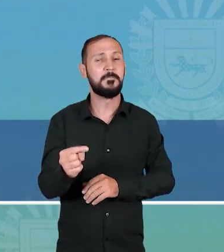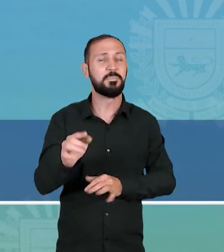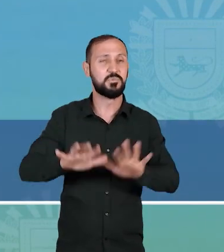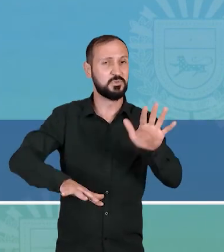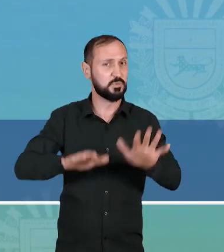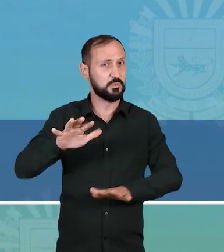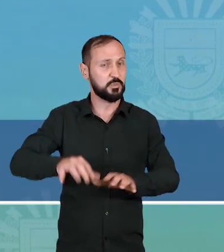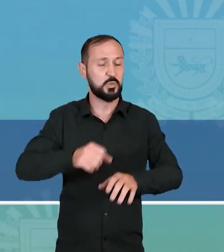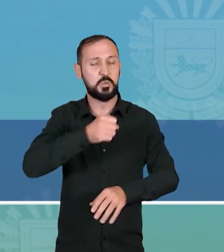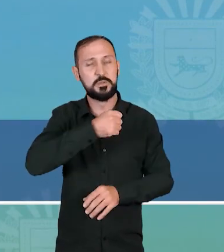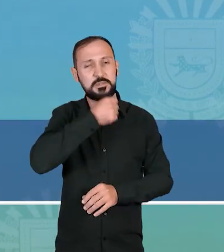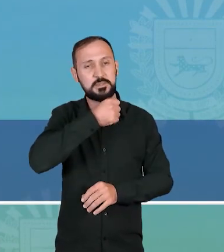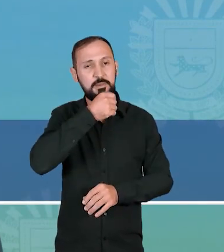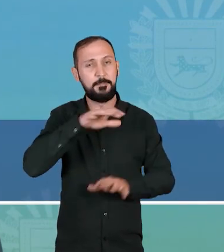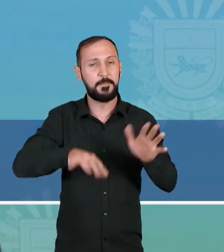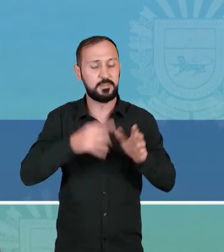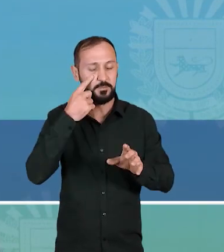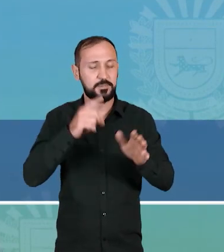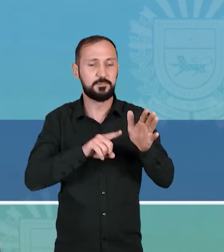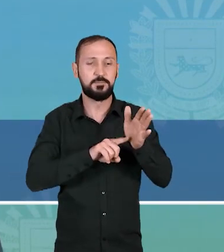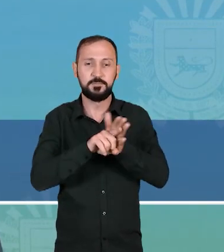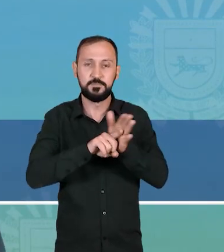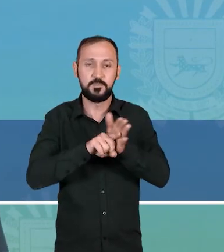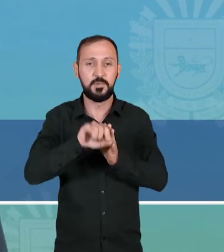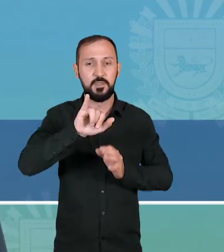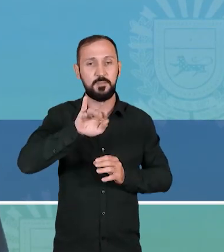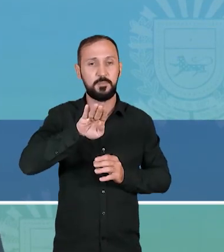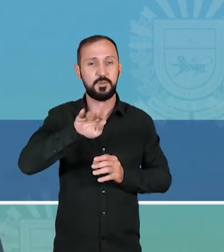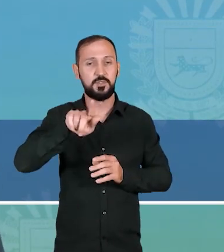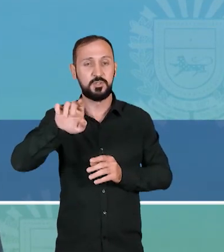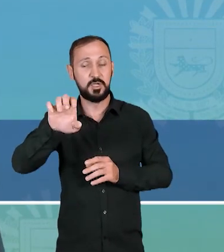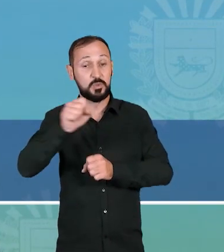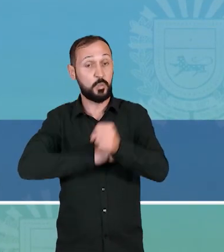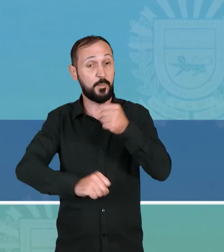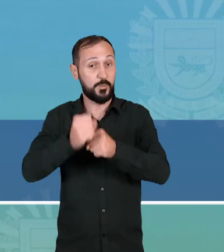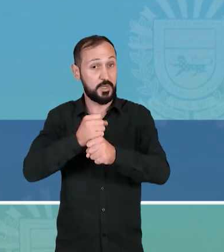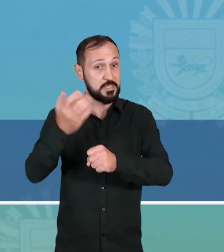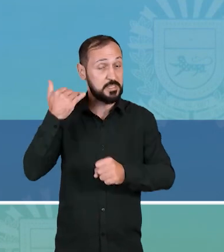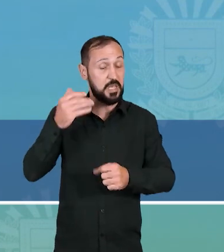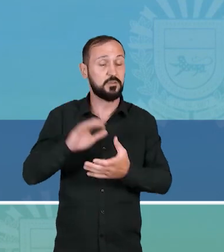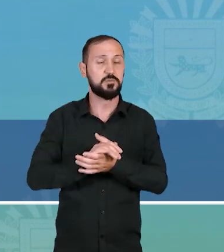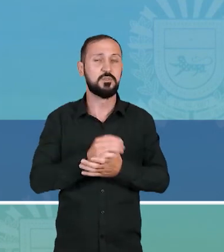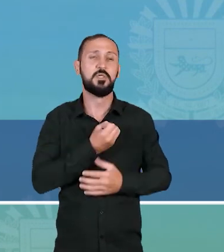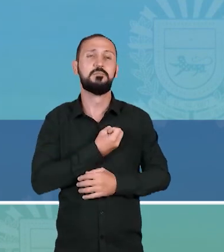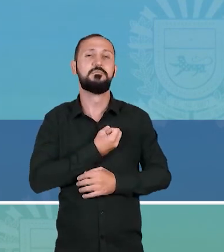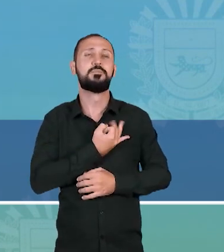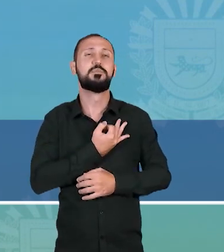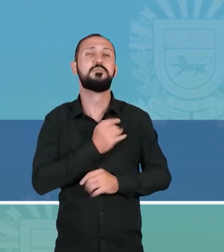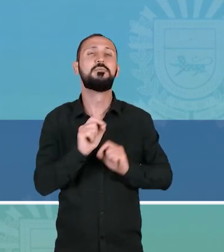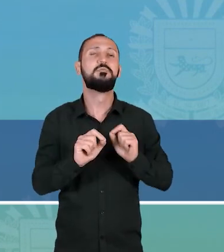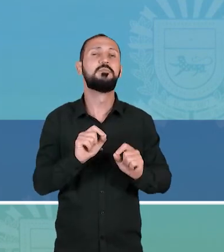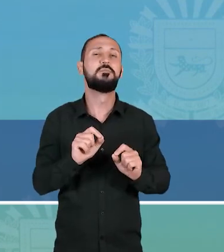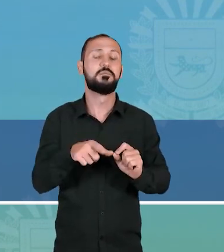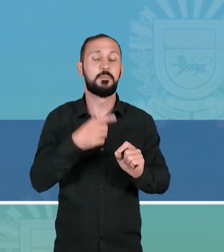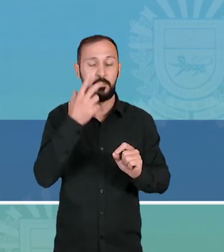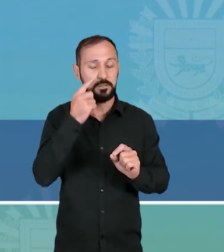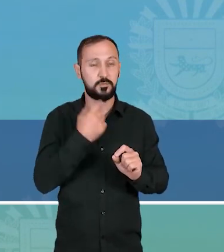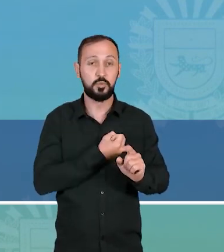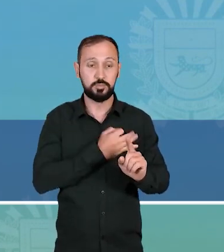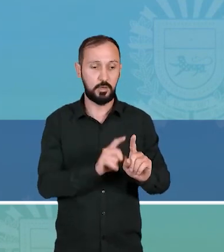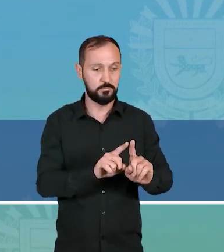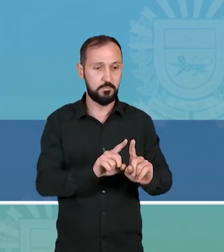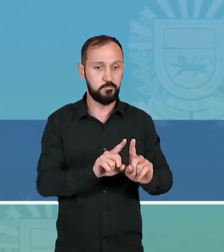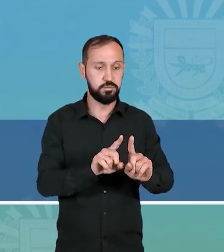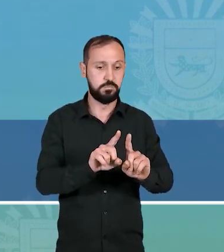mil, 240 mil idosos, pelo menos é a constatação do IBGE do ano passado. Esse número